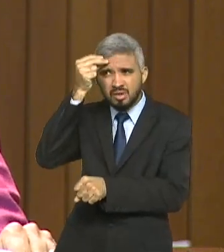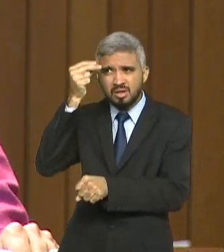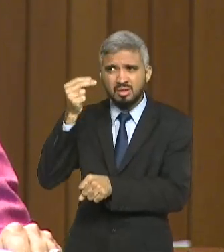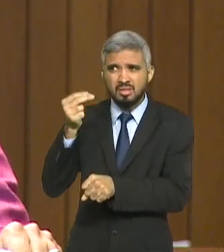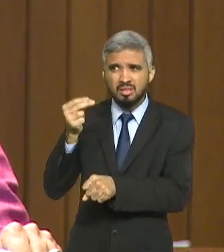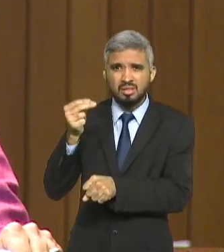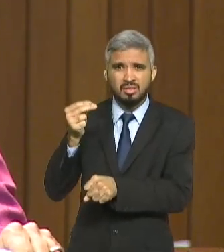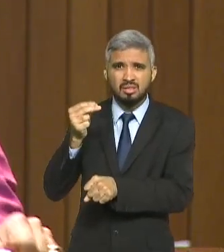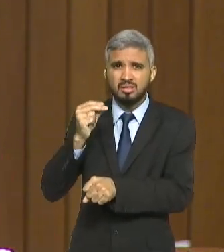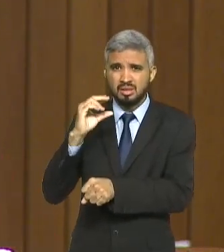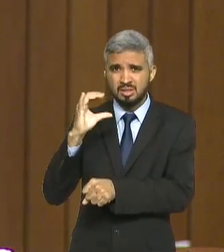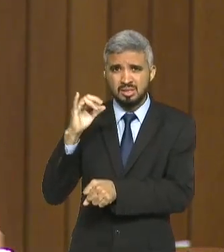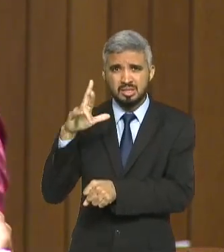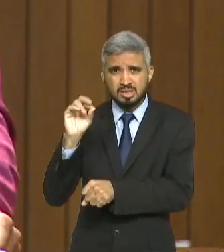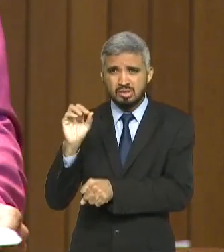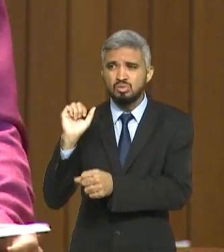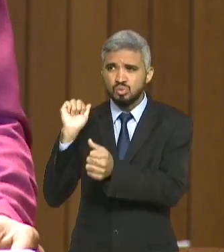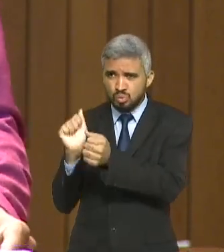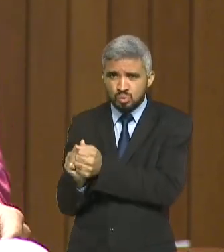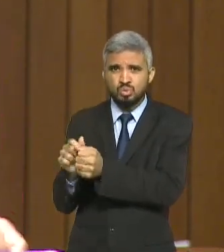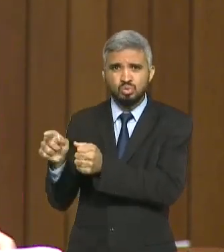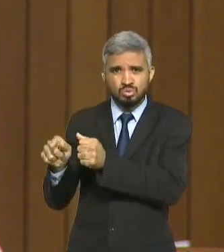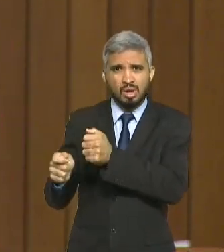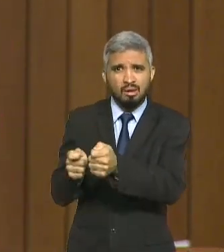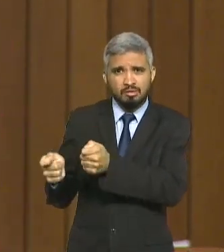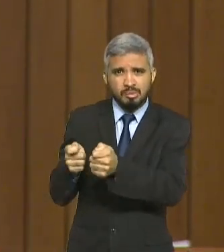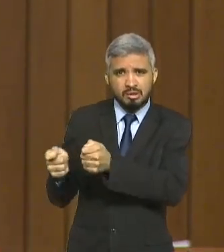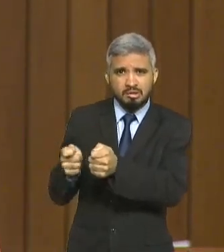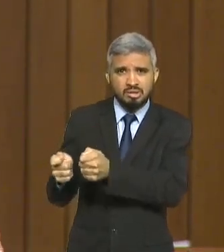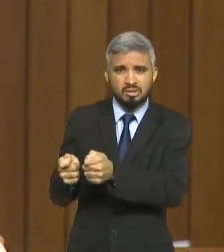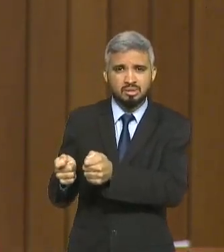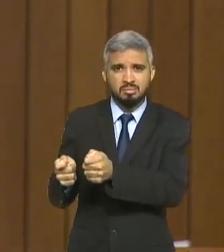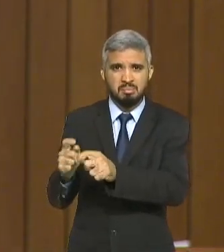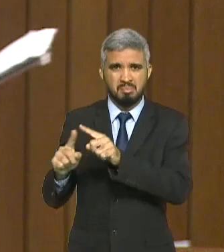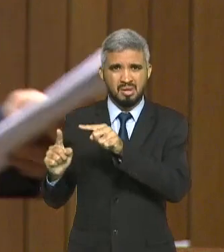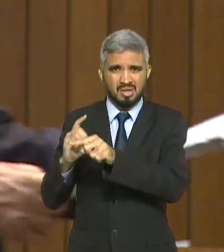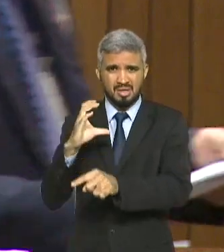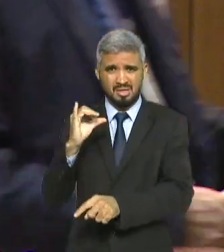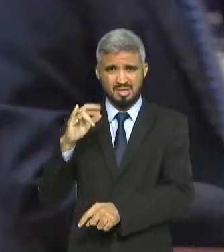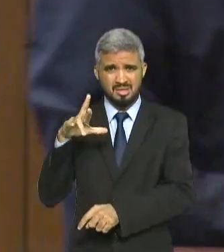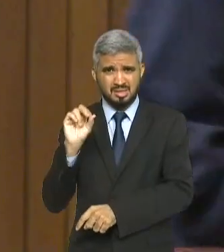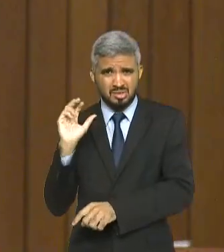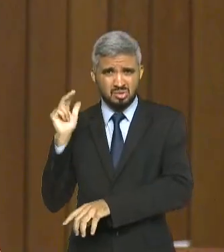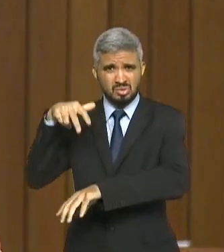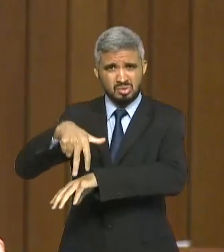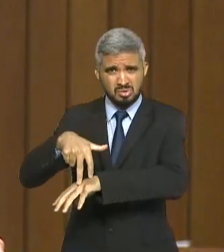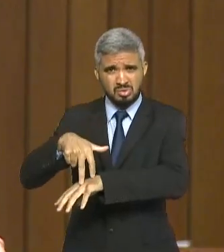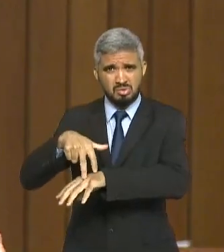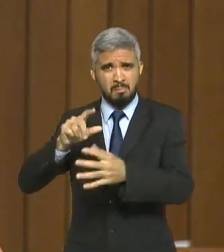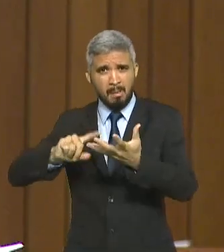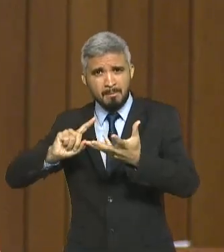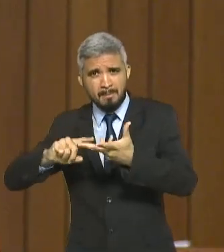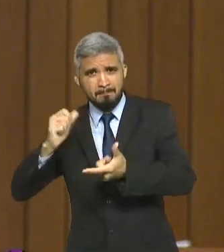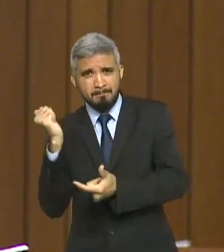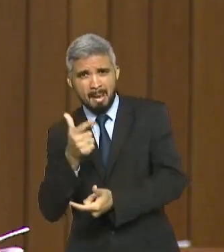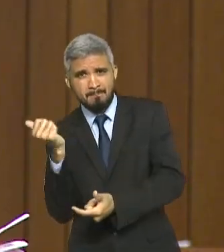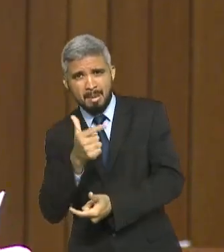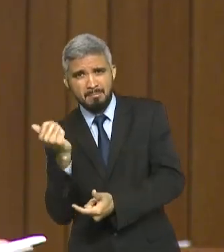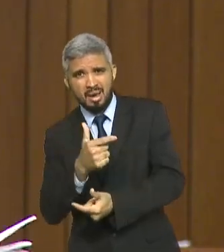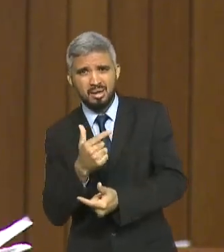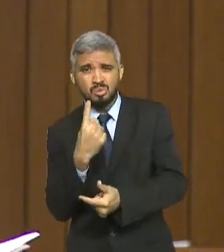deputado, inclusive, fez parte da gestão, e subia essa tribuna para fazer apontamentos a uma gestão que está aí com 1 ano